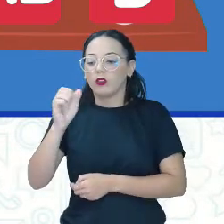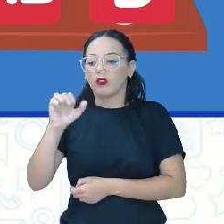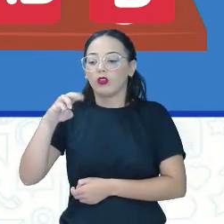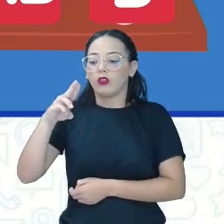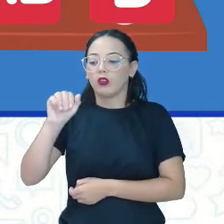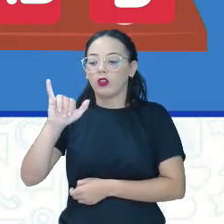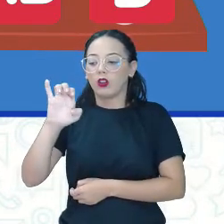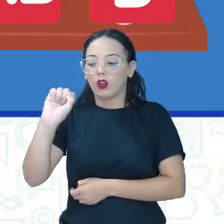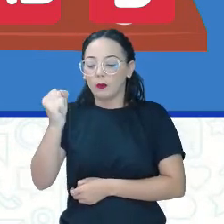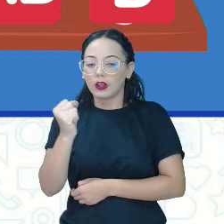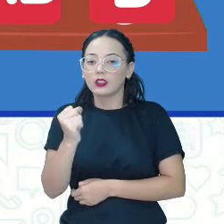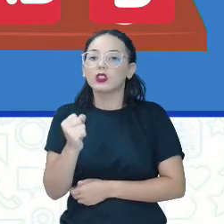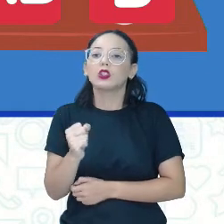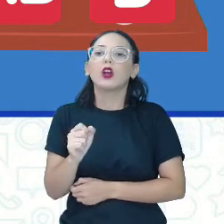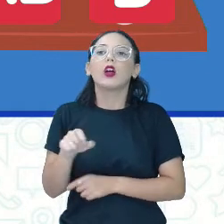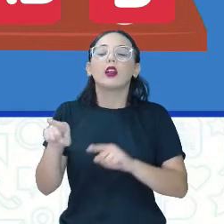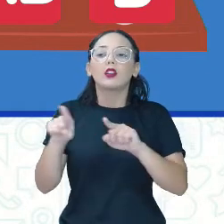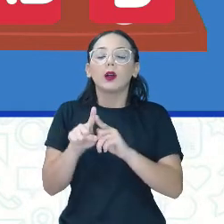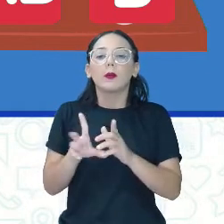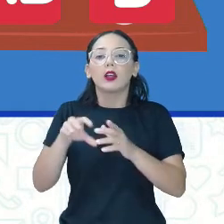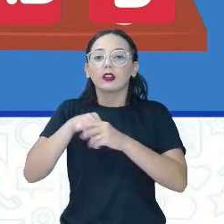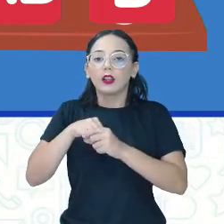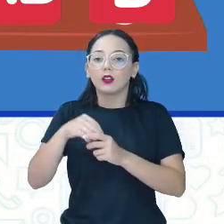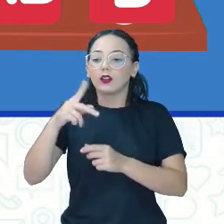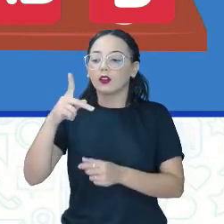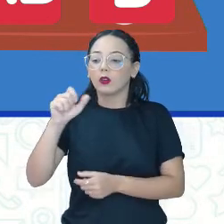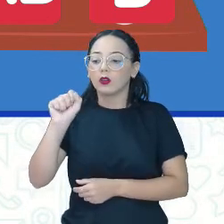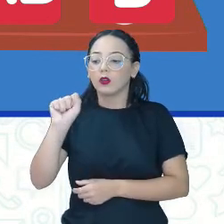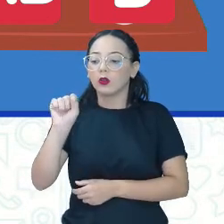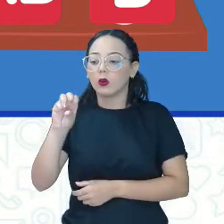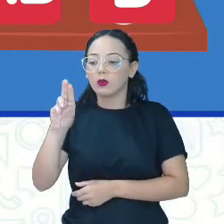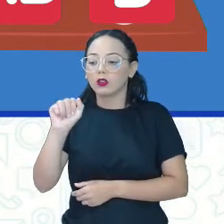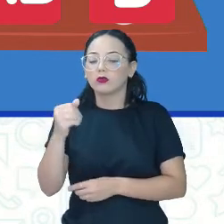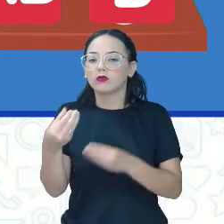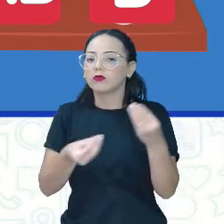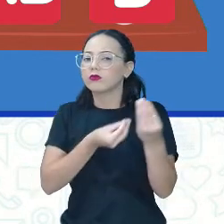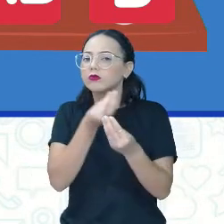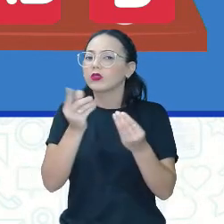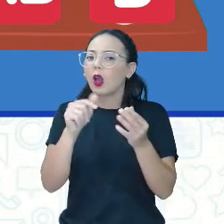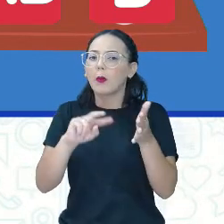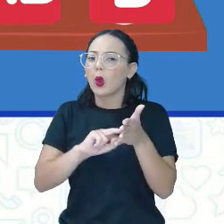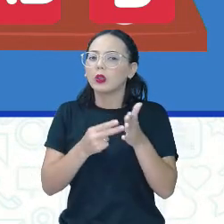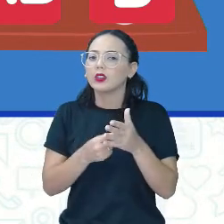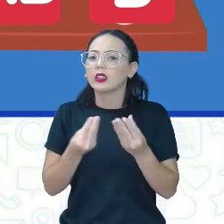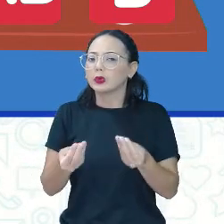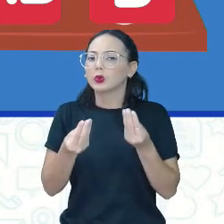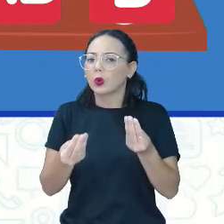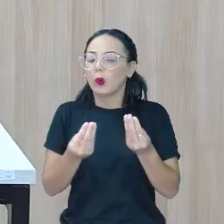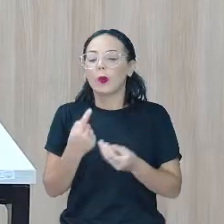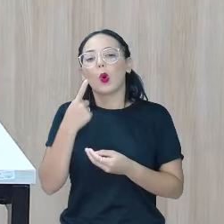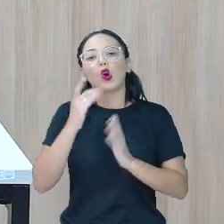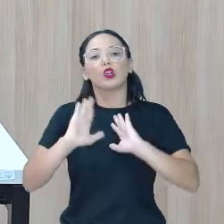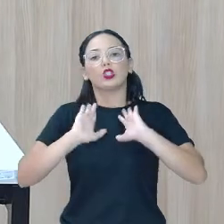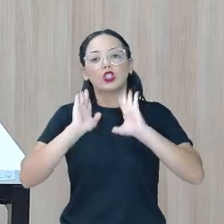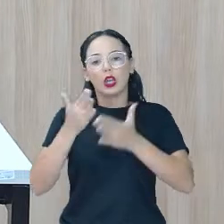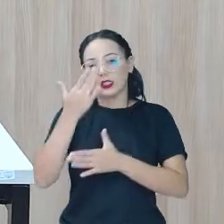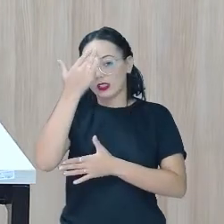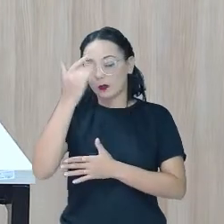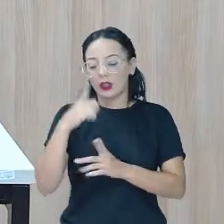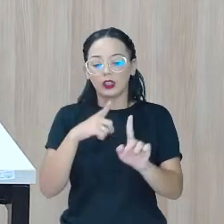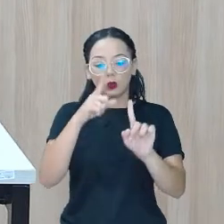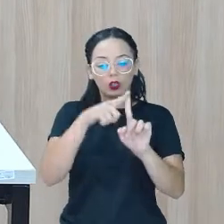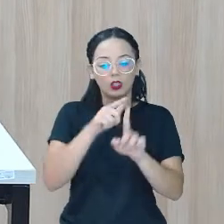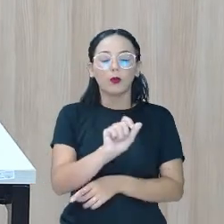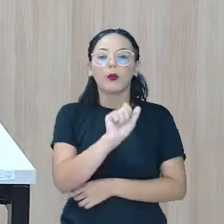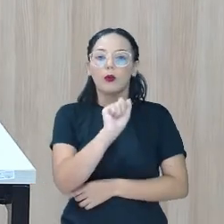de aglutinogênios. E no plasma, de aglutininas. Como é isso aí, professora? Veja, já sabíamos que tinha o tipo